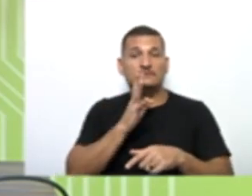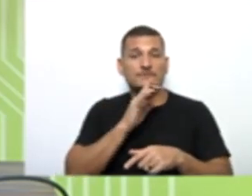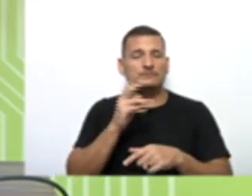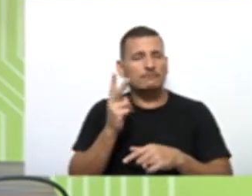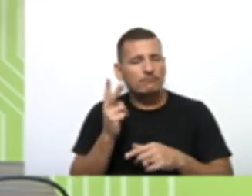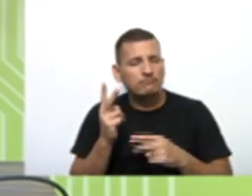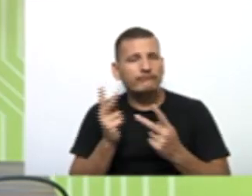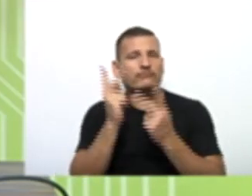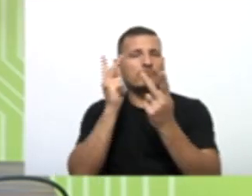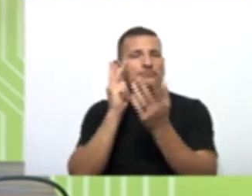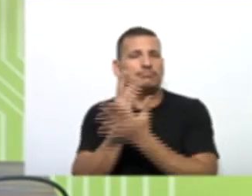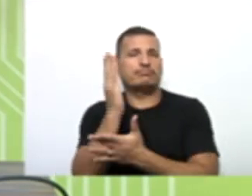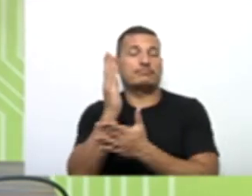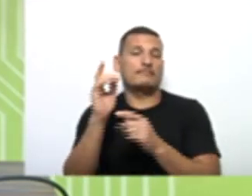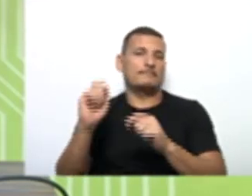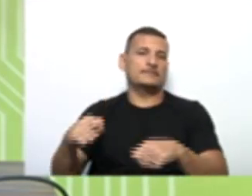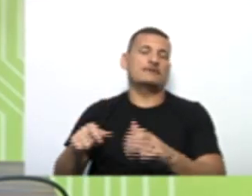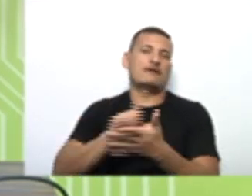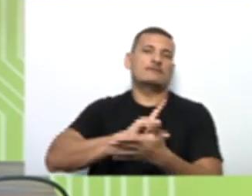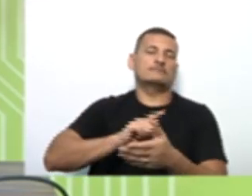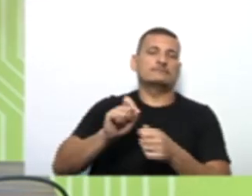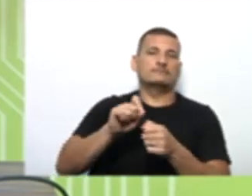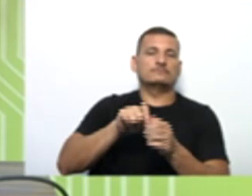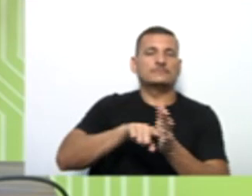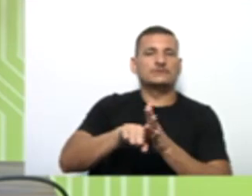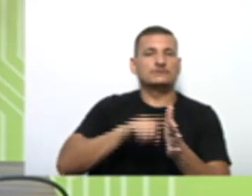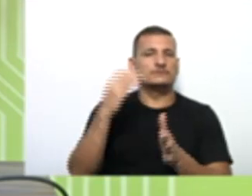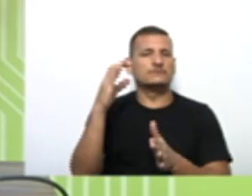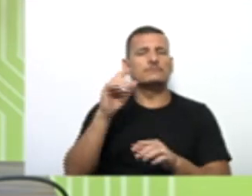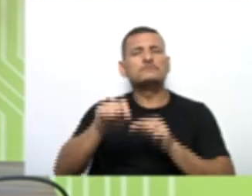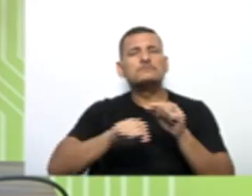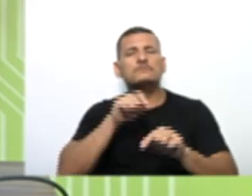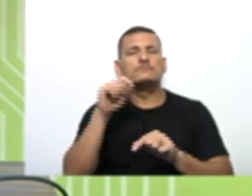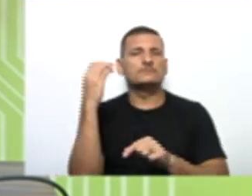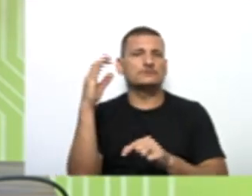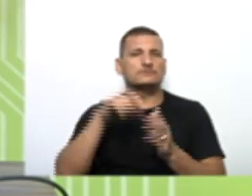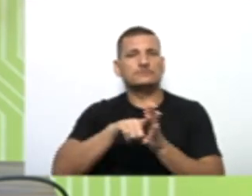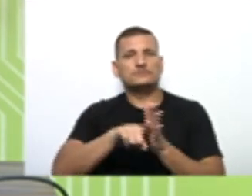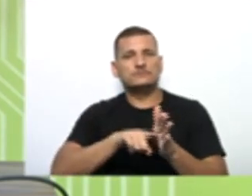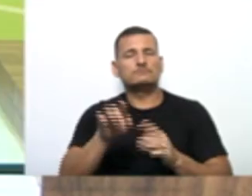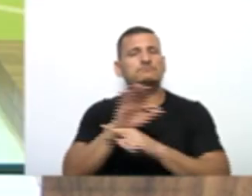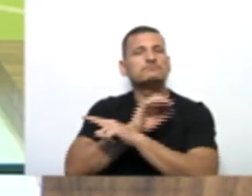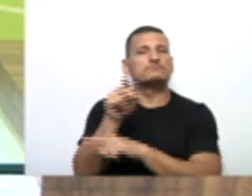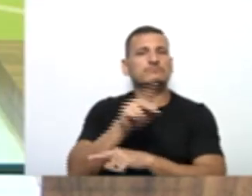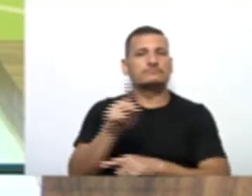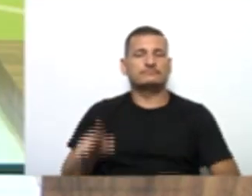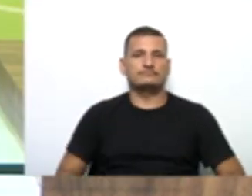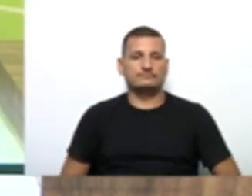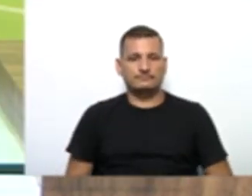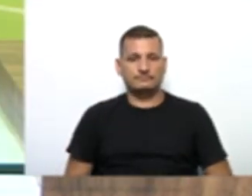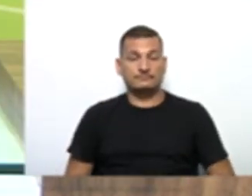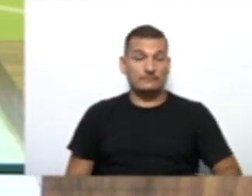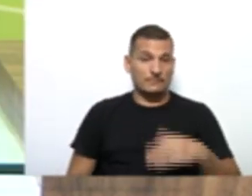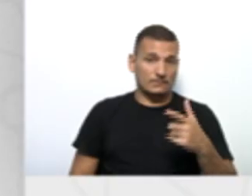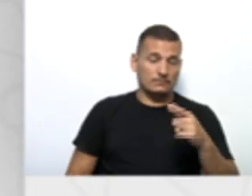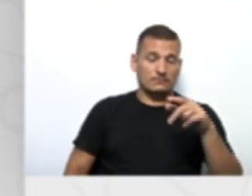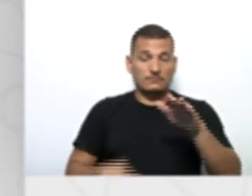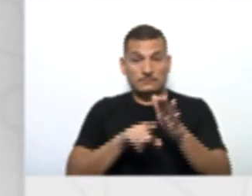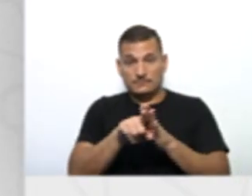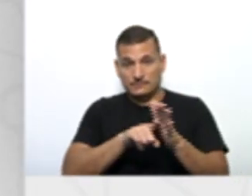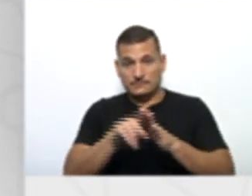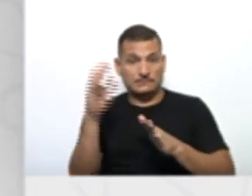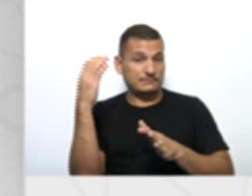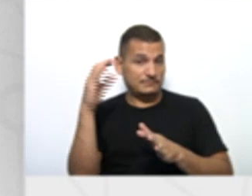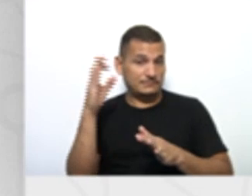fazer a pesquisa científica. O que é pesquisa científica, professor Cássio? Então, professora Anabela, a pesquisa científica, ela é